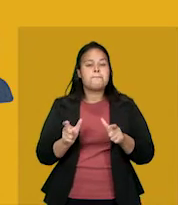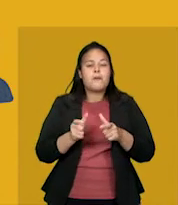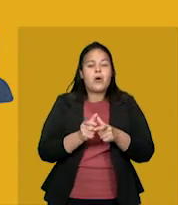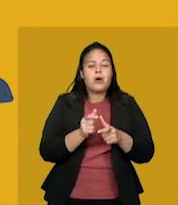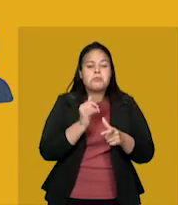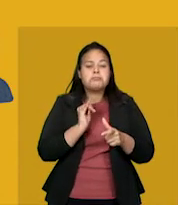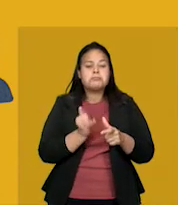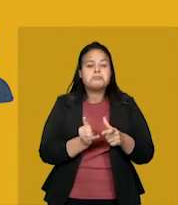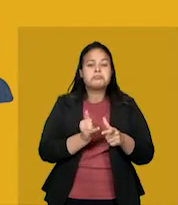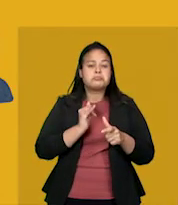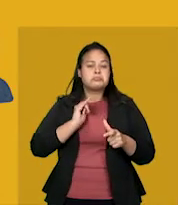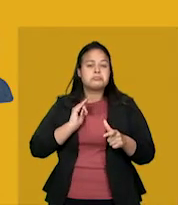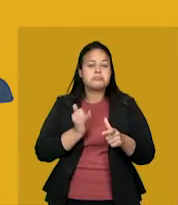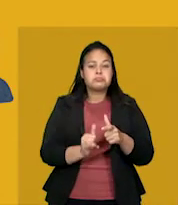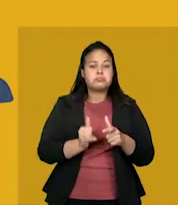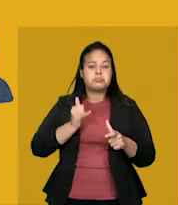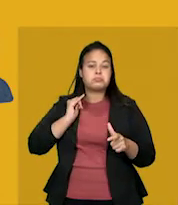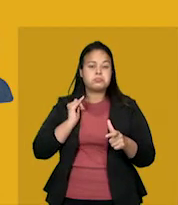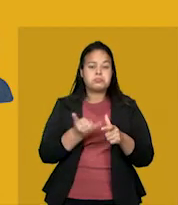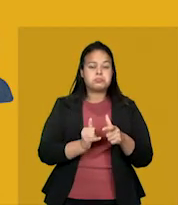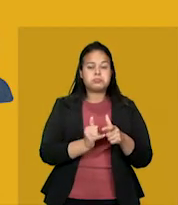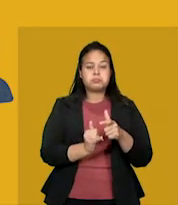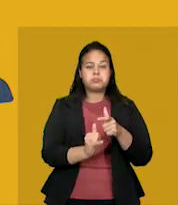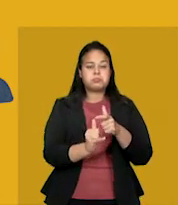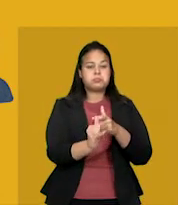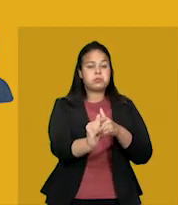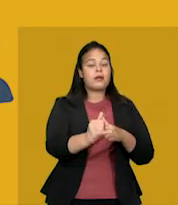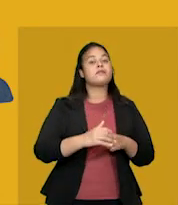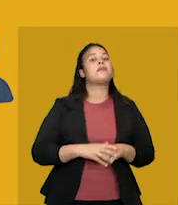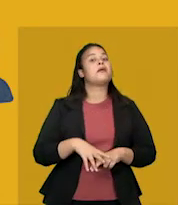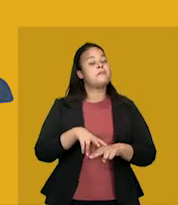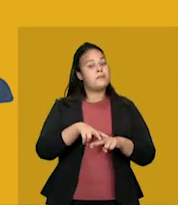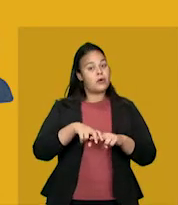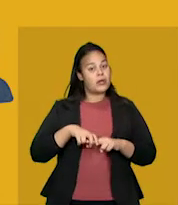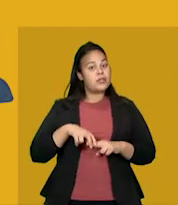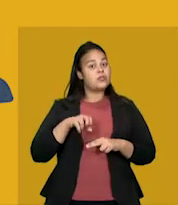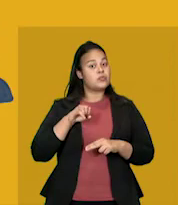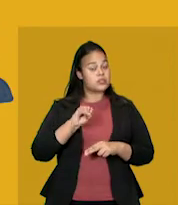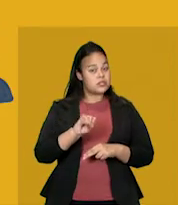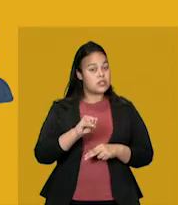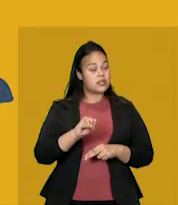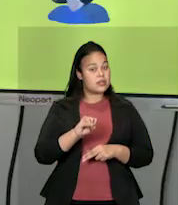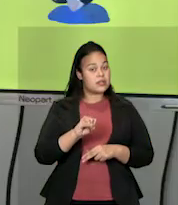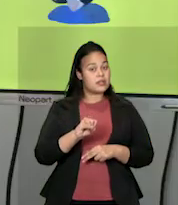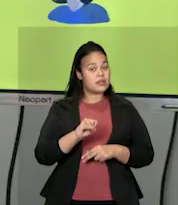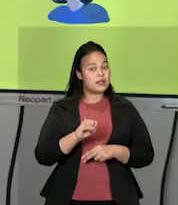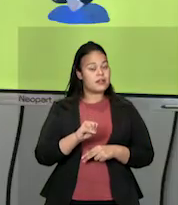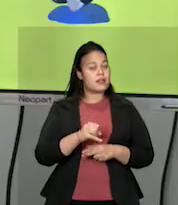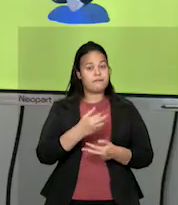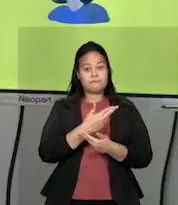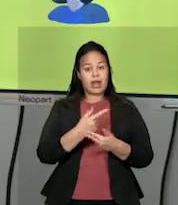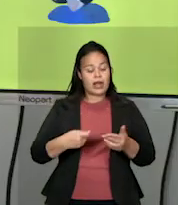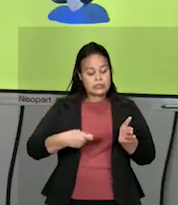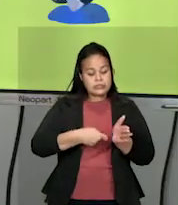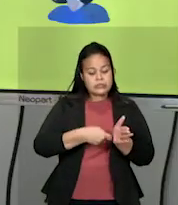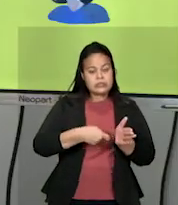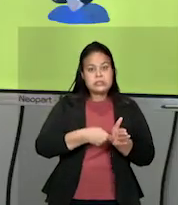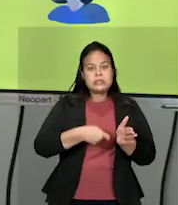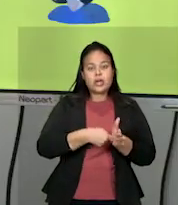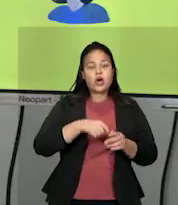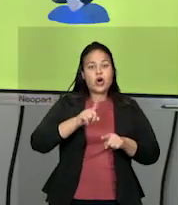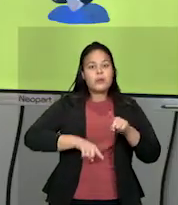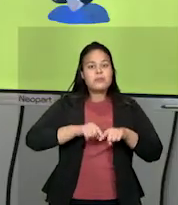equivalente, maior vai ser a corrente elétrica. É por isso que se você liga na sua casa vários equipamentos ao